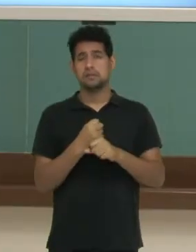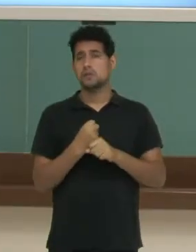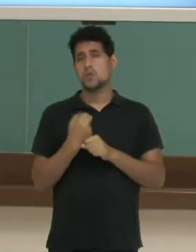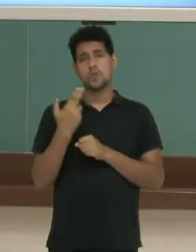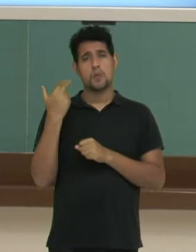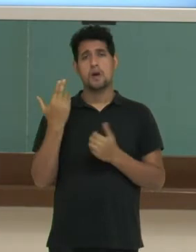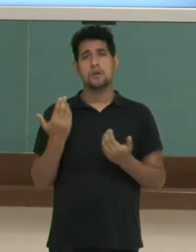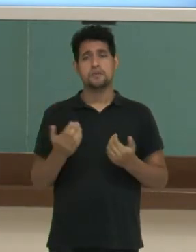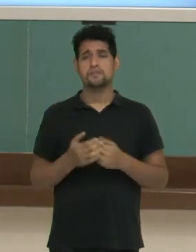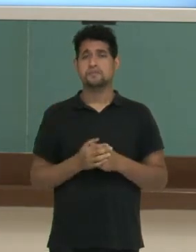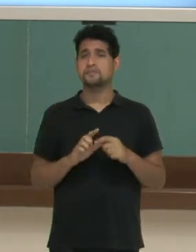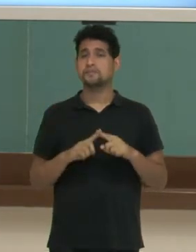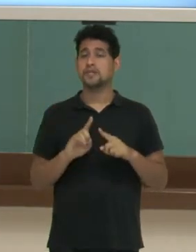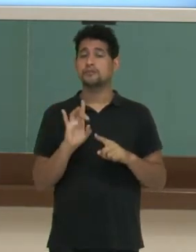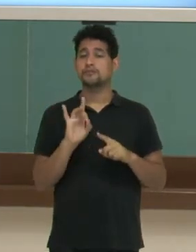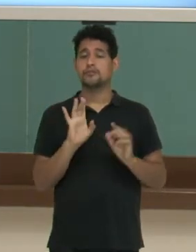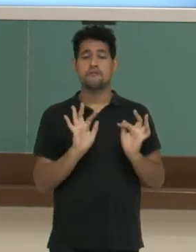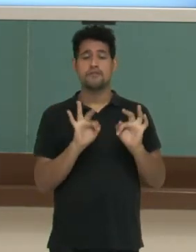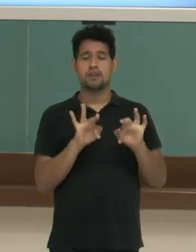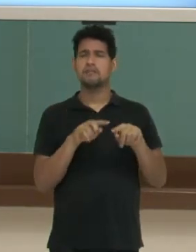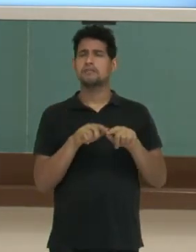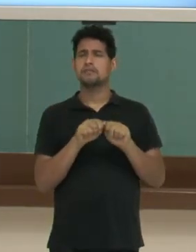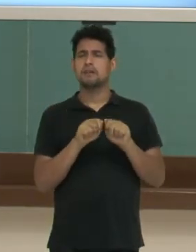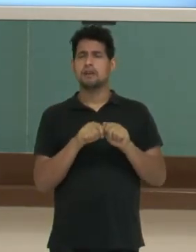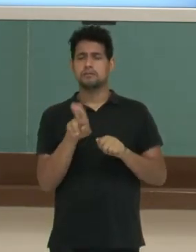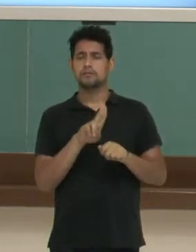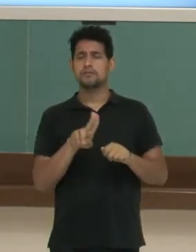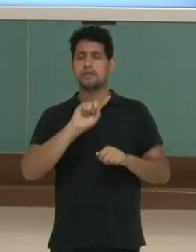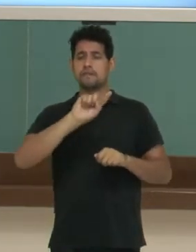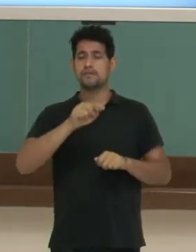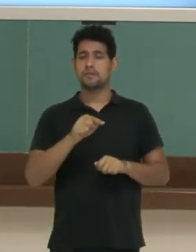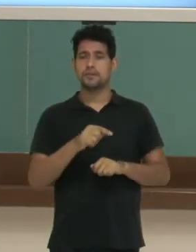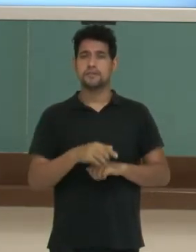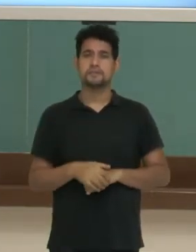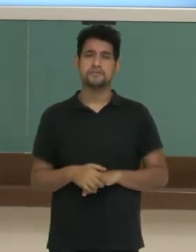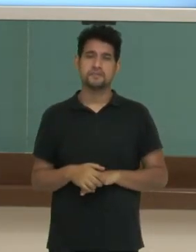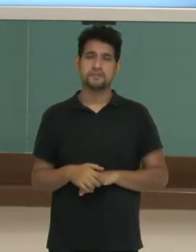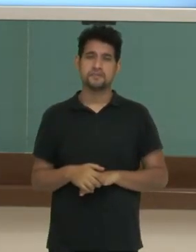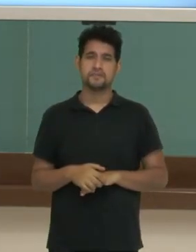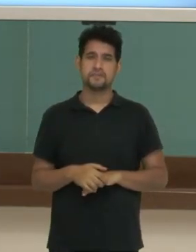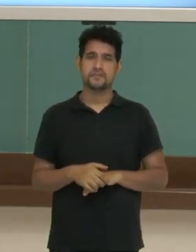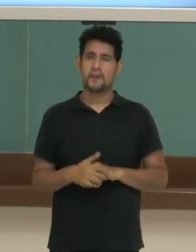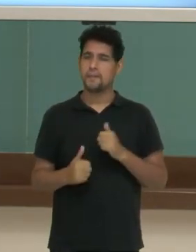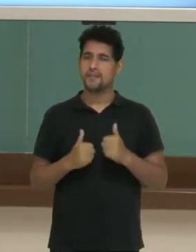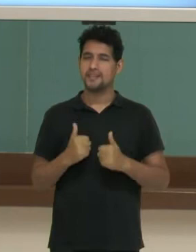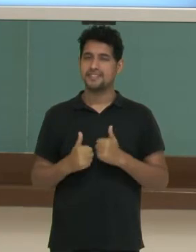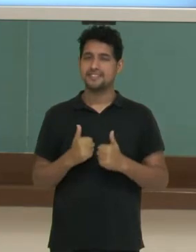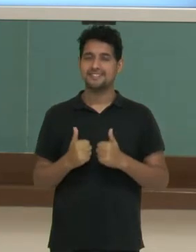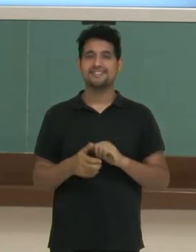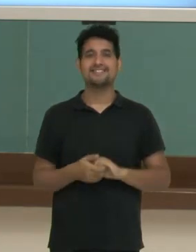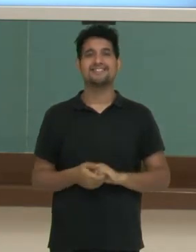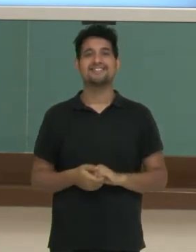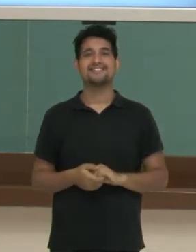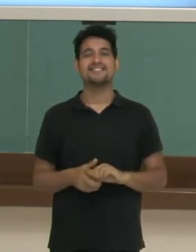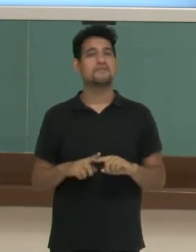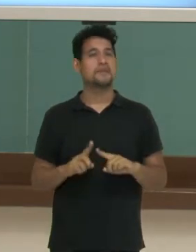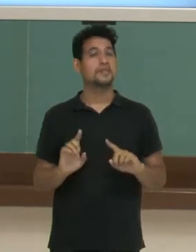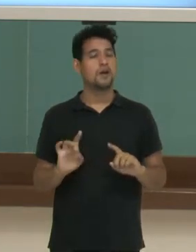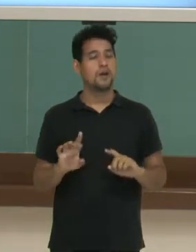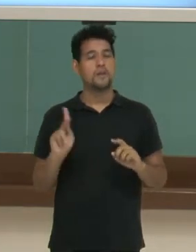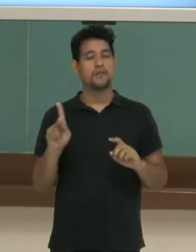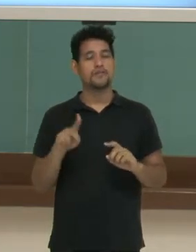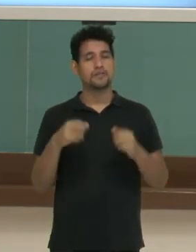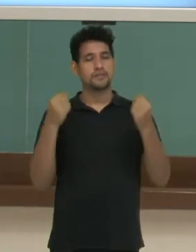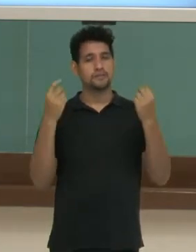não é? Aí só no finalzinho você vai lá e coloca a vírgula, tá bom? Beleza? Então tá bom. Então, isso que a professora